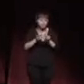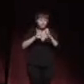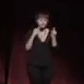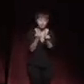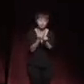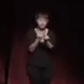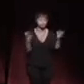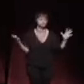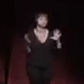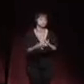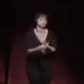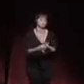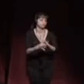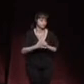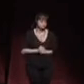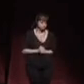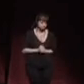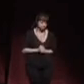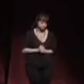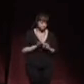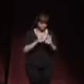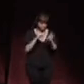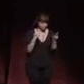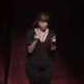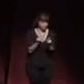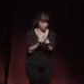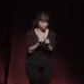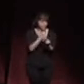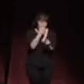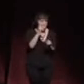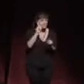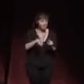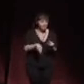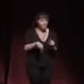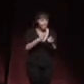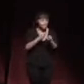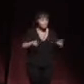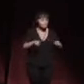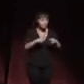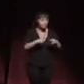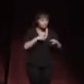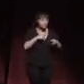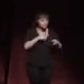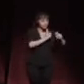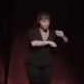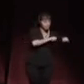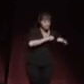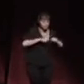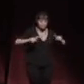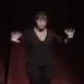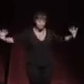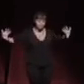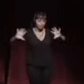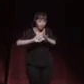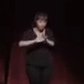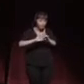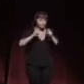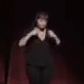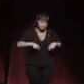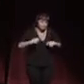Eu acho que a família funciona como um grupo musical de linguagem originário, tradicionalmente, como